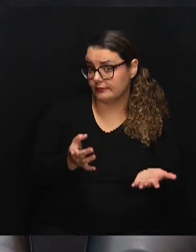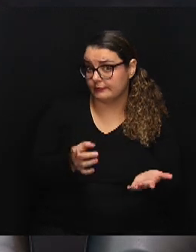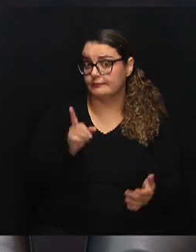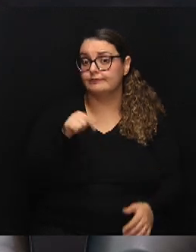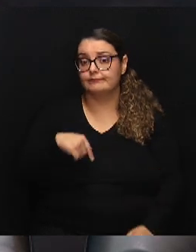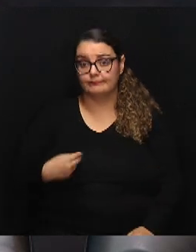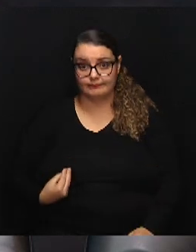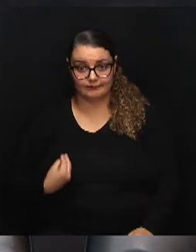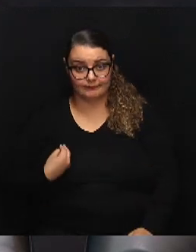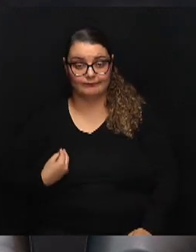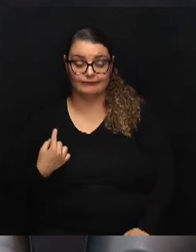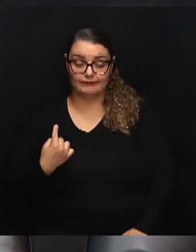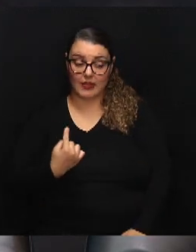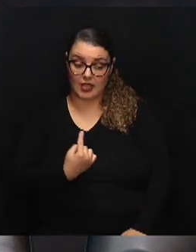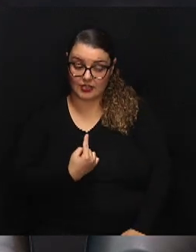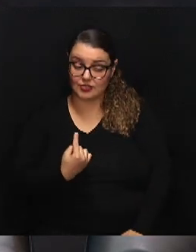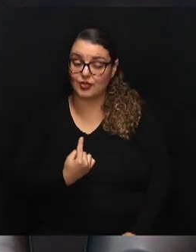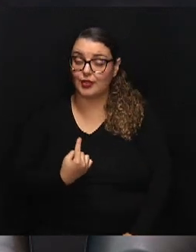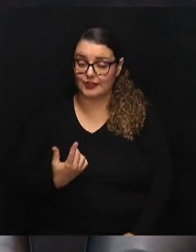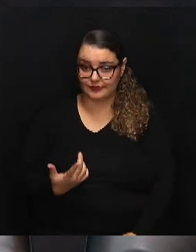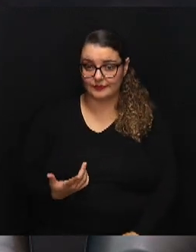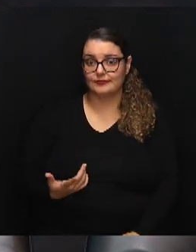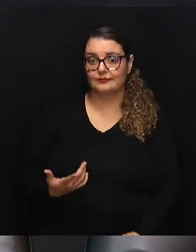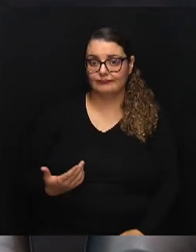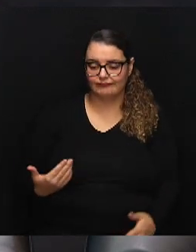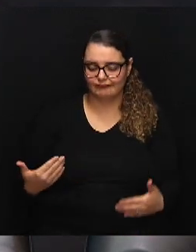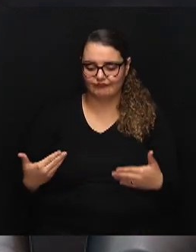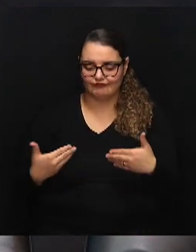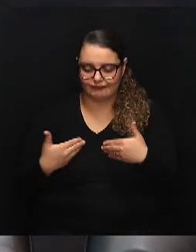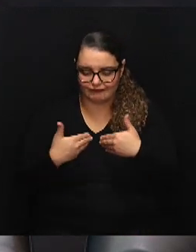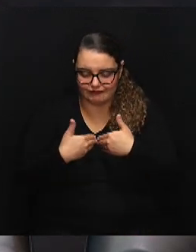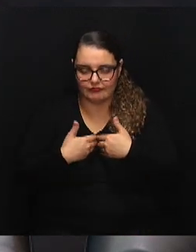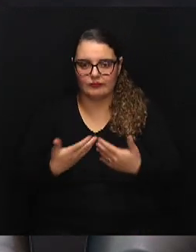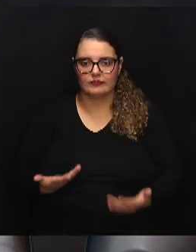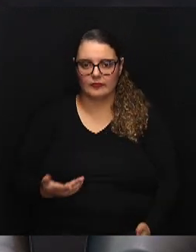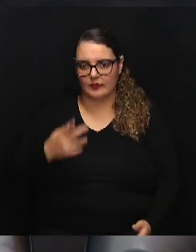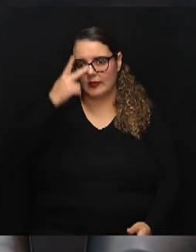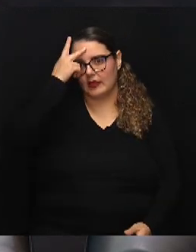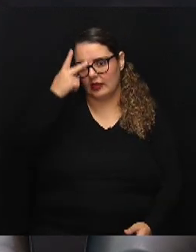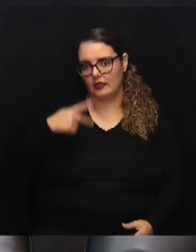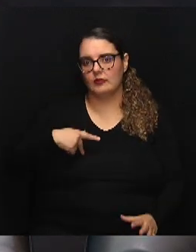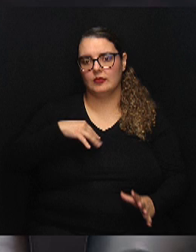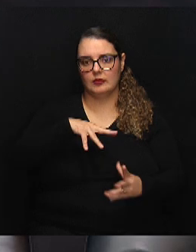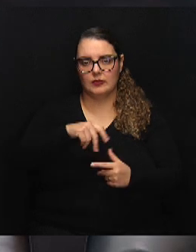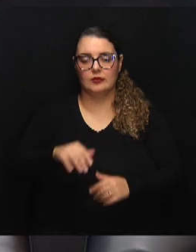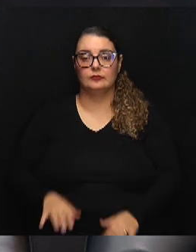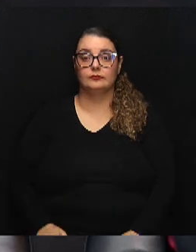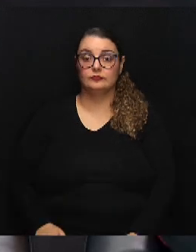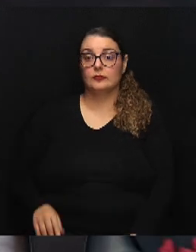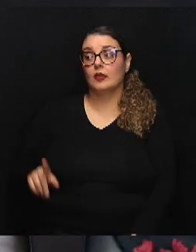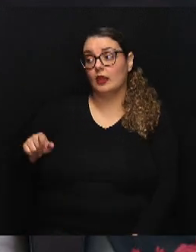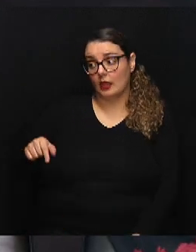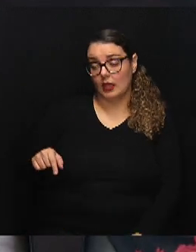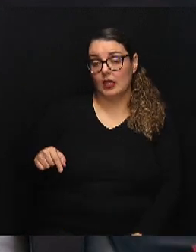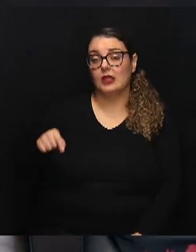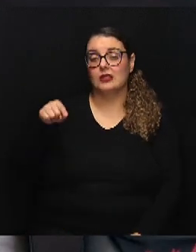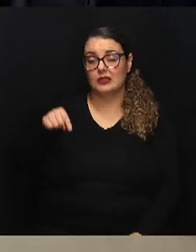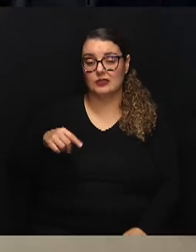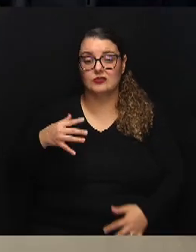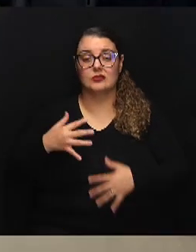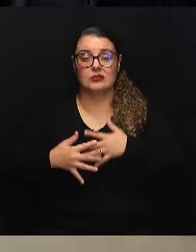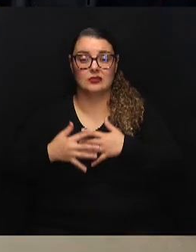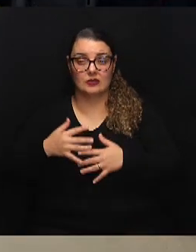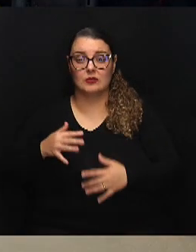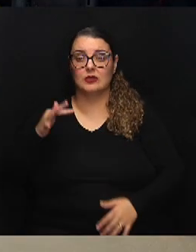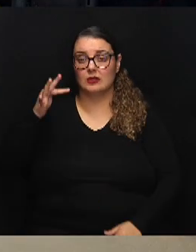vivendo uma solidão, e eles estão fechados ali no seu próprio mundo. Isso vai comprometer, né, o Muito.